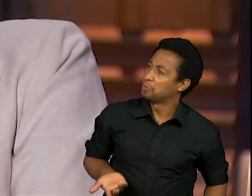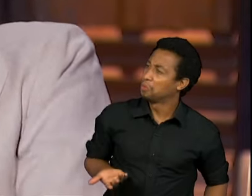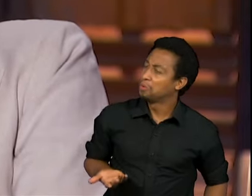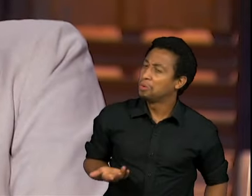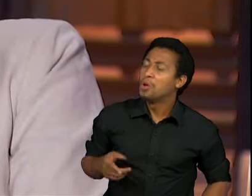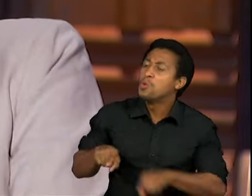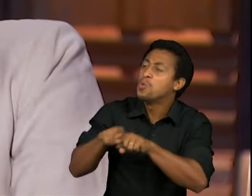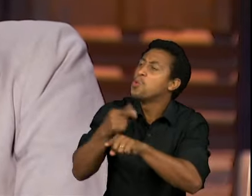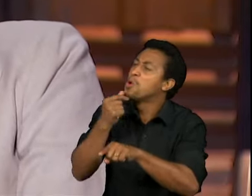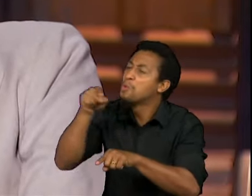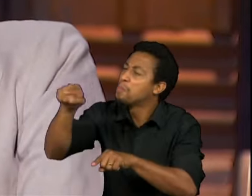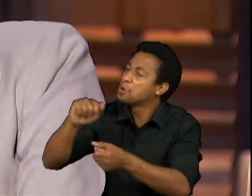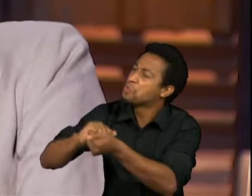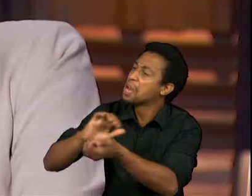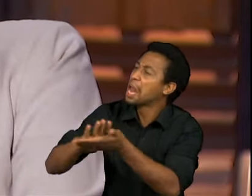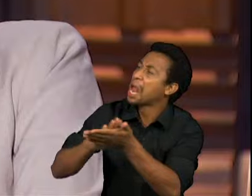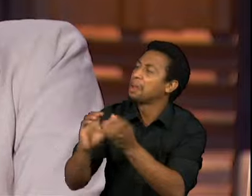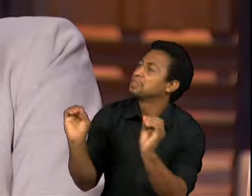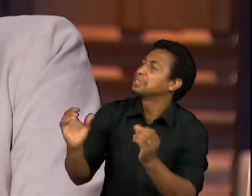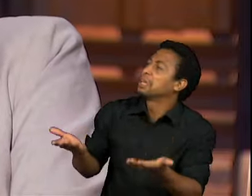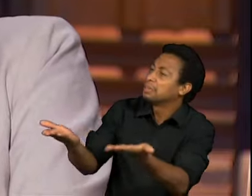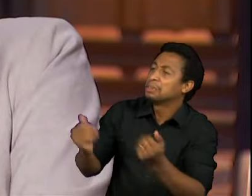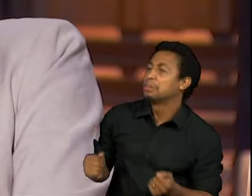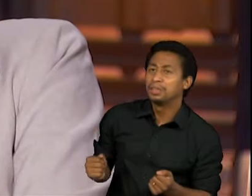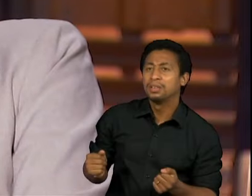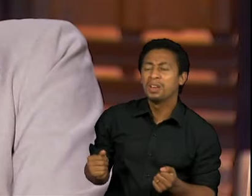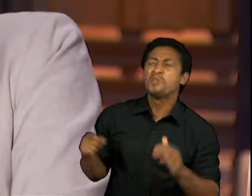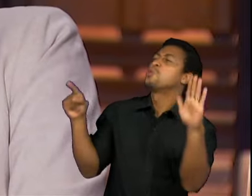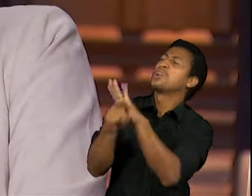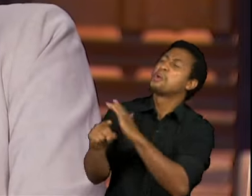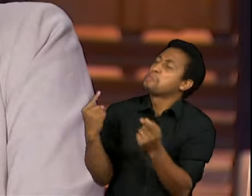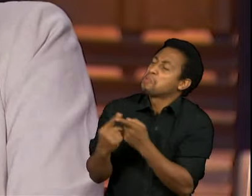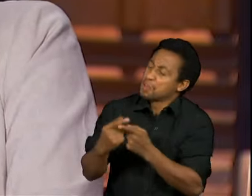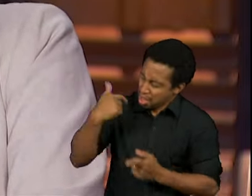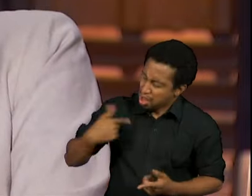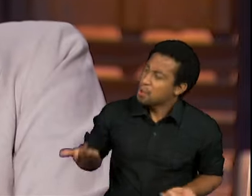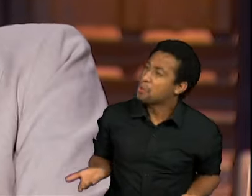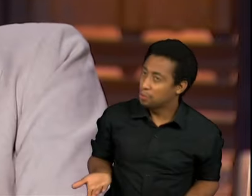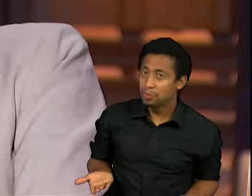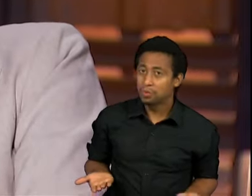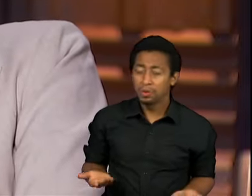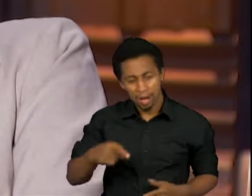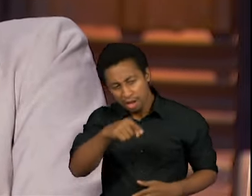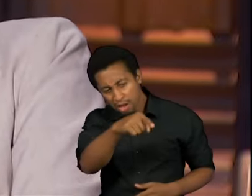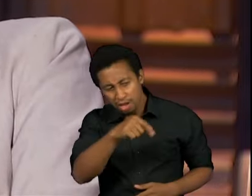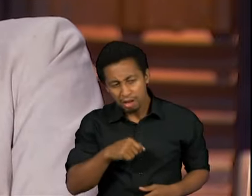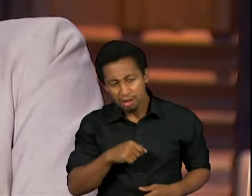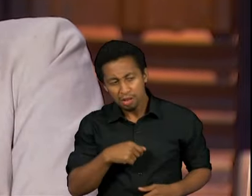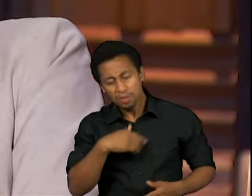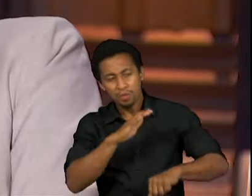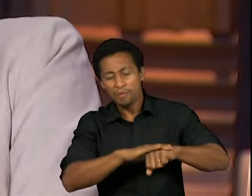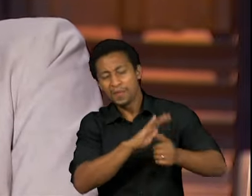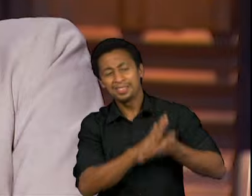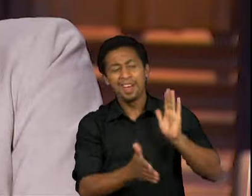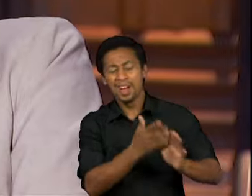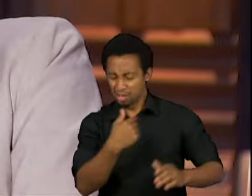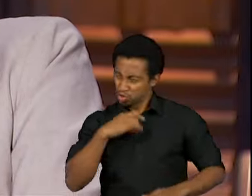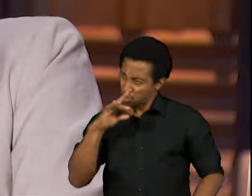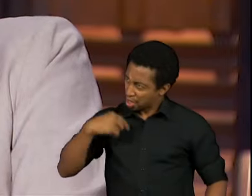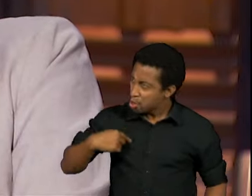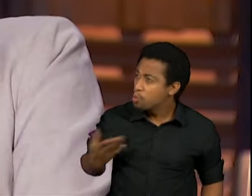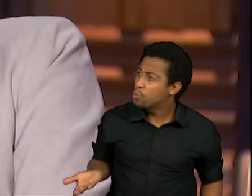irmã e só mais nova de quatro filhos estão sempre foi essa pessoa que que fazer uma coisa para essa semana posso e eu queria te